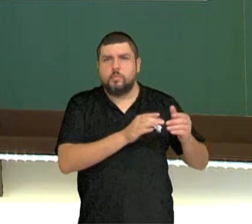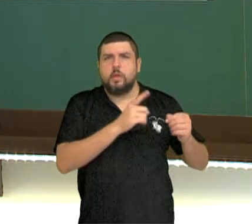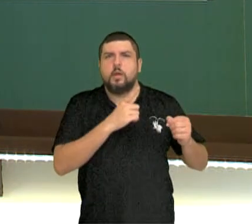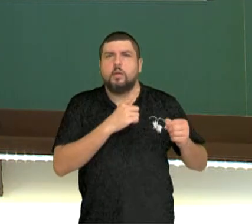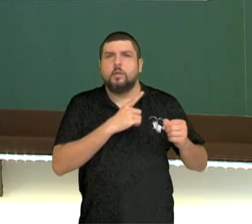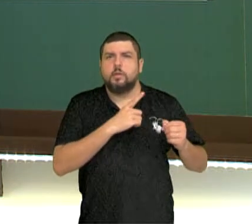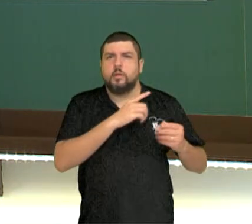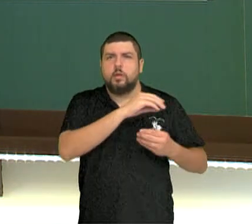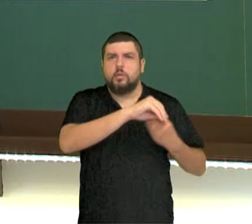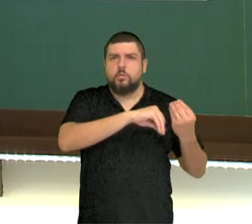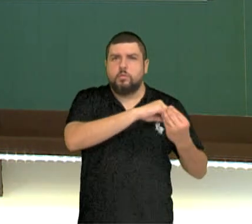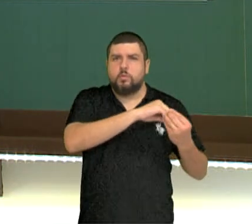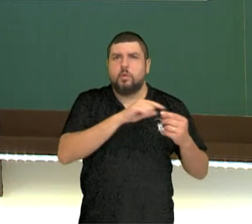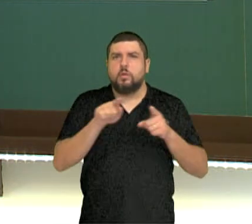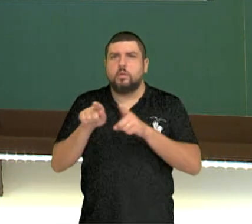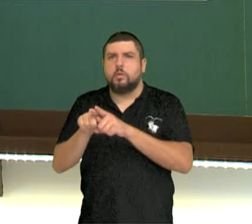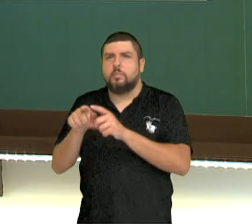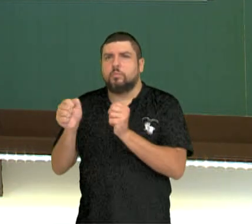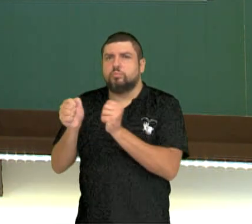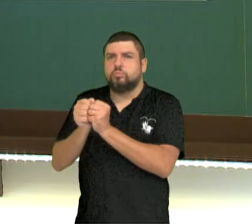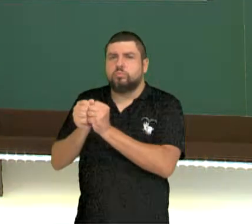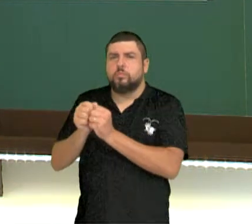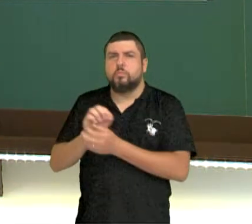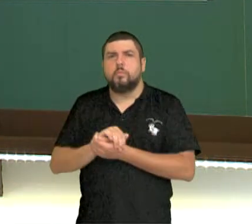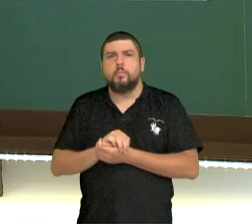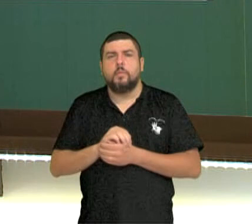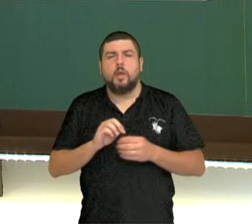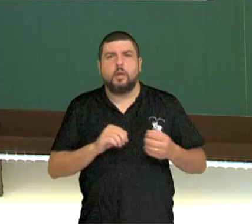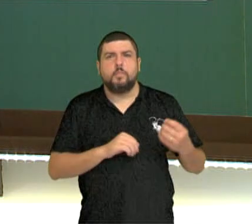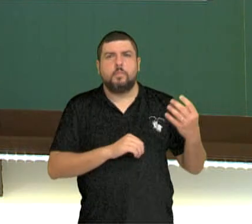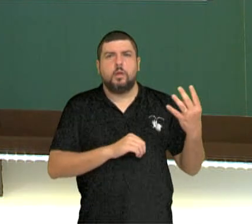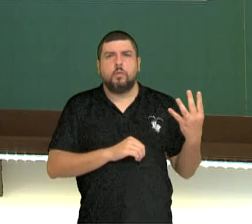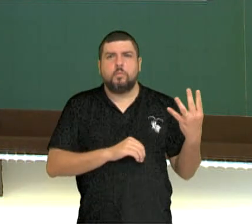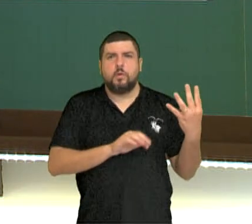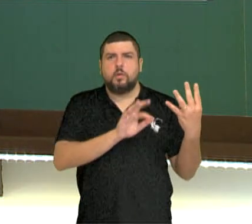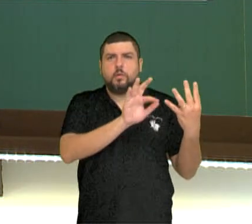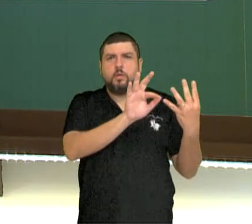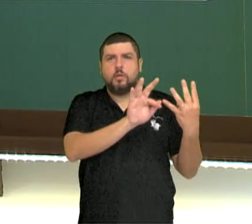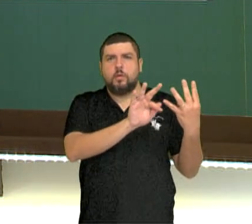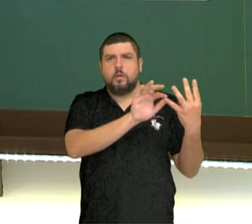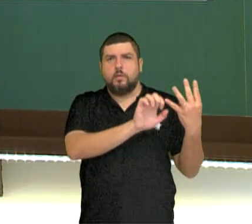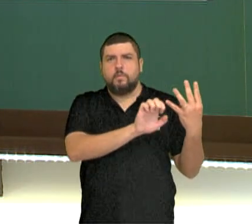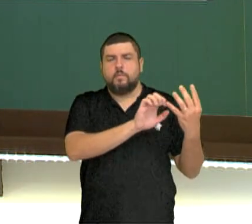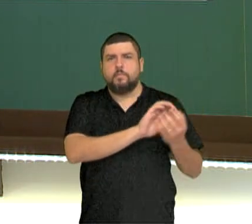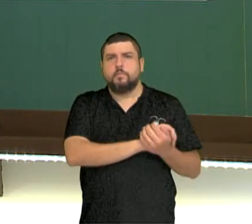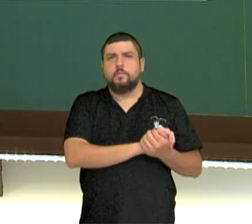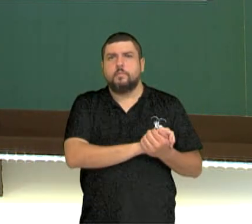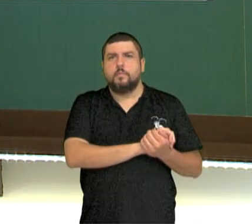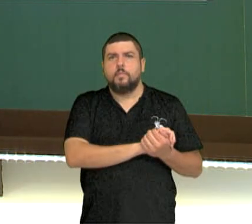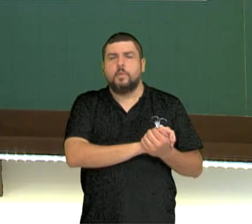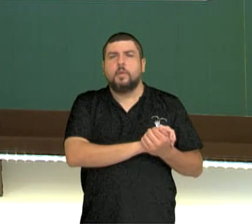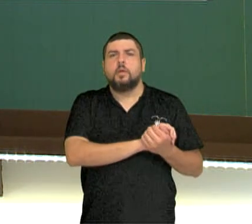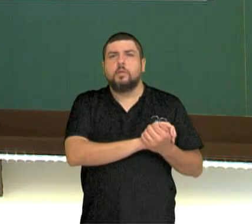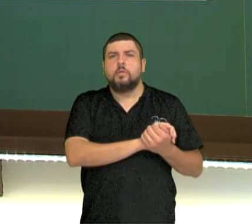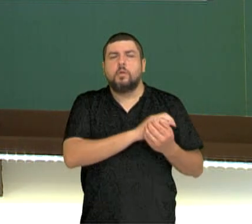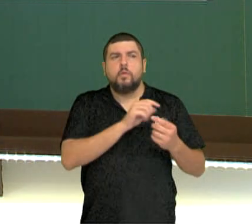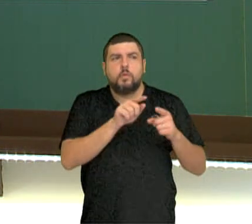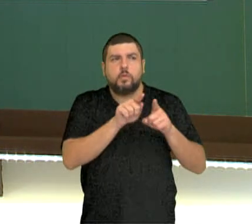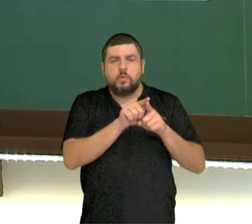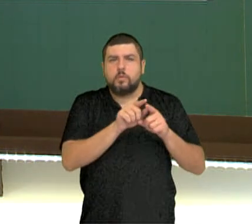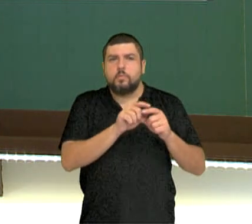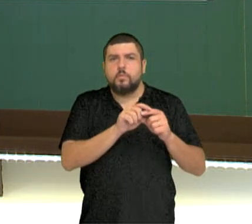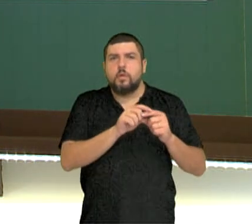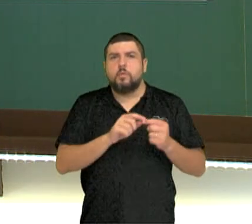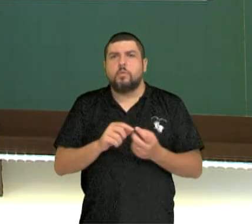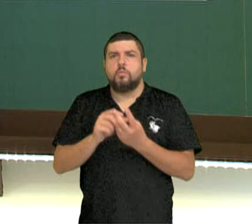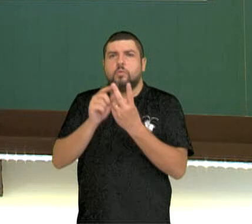reagente e produto, nós temos o quê? 4 átomos de ferro. 4 aqui no reagente e 4 aqui